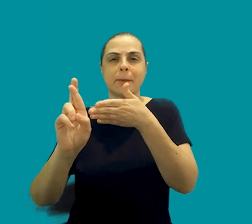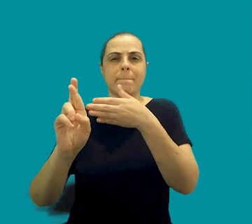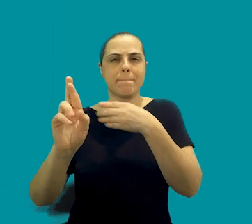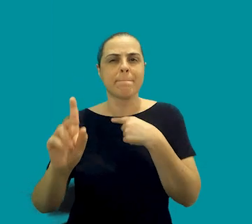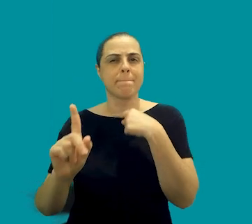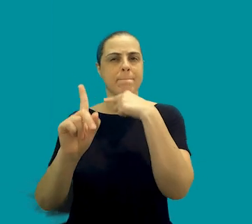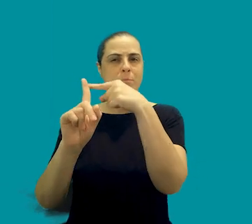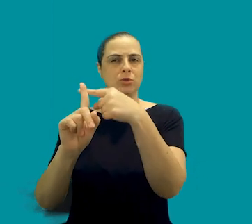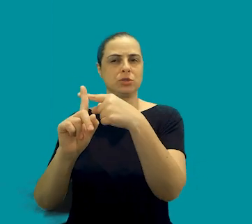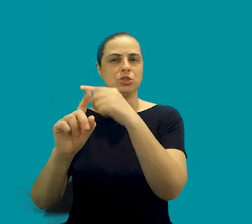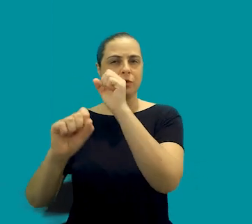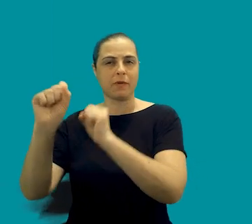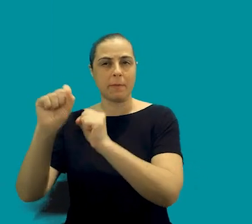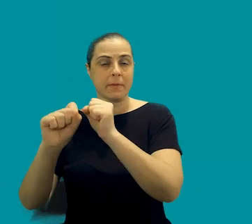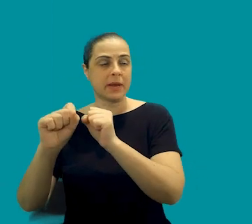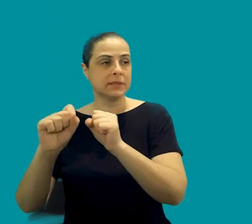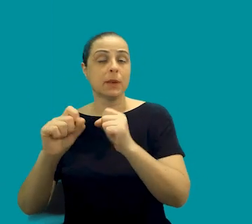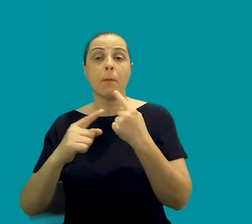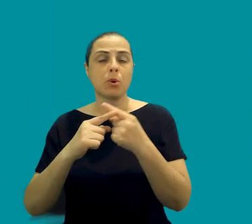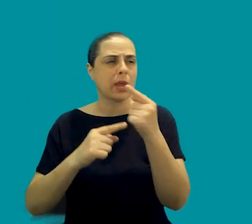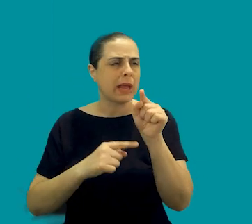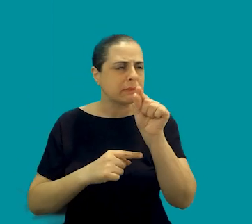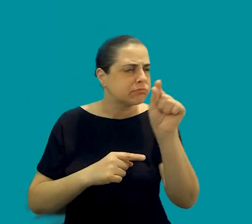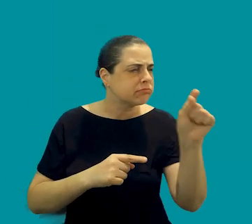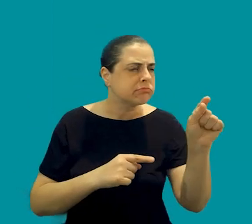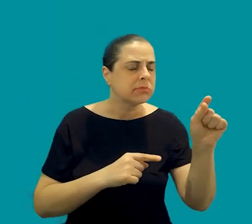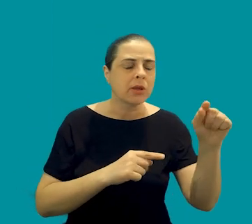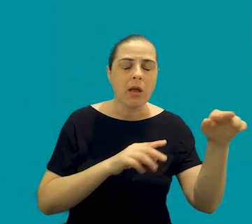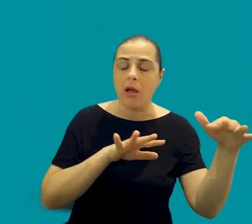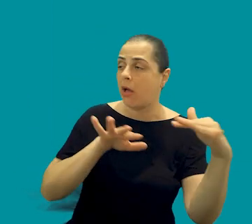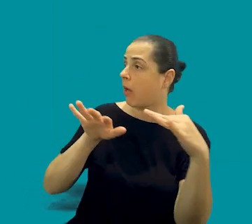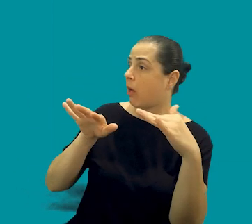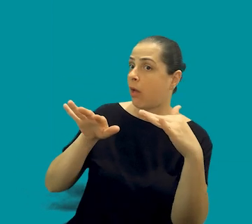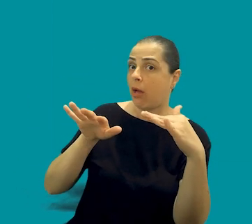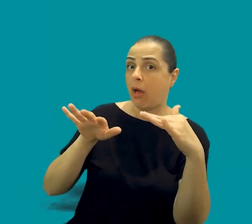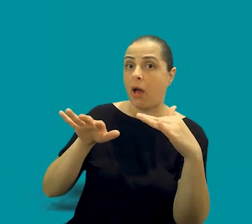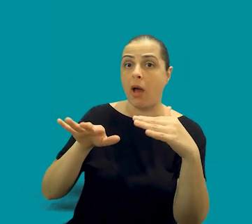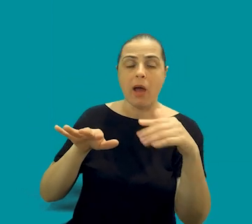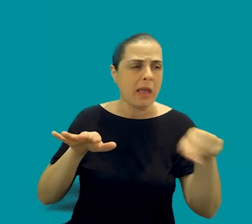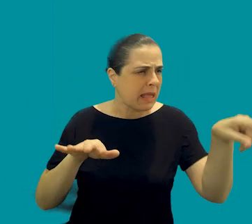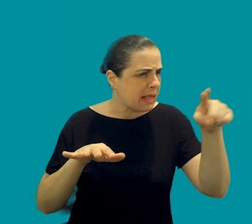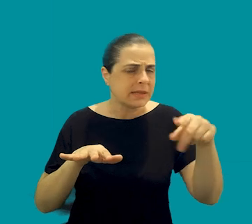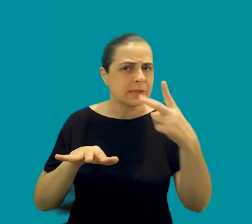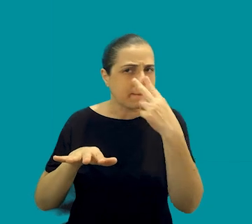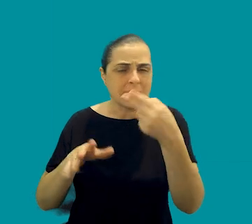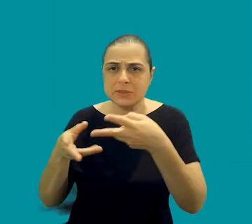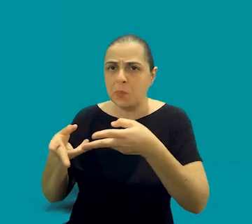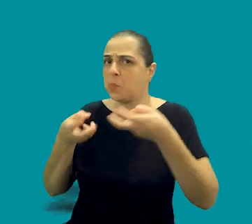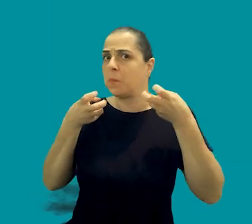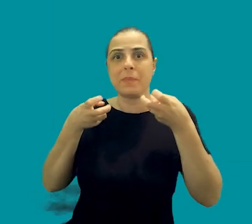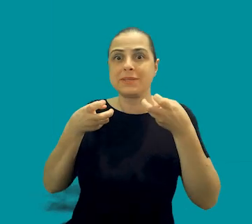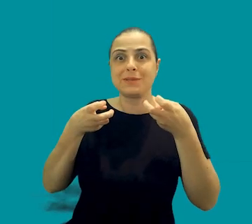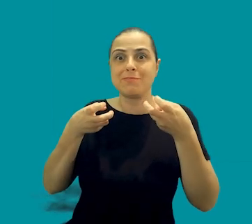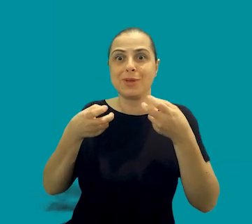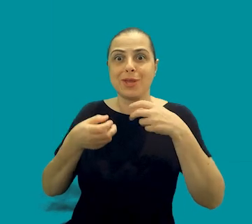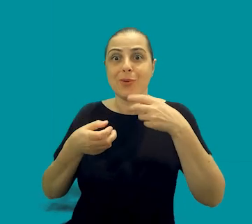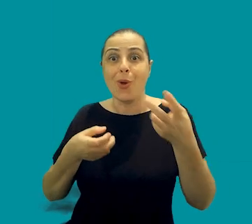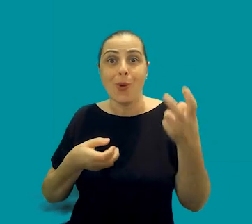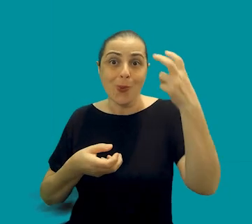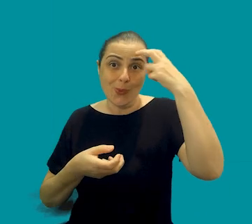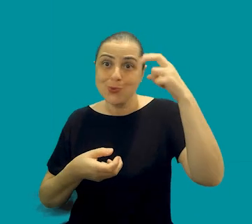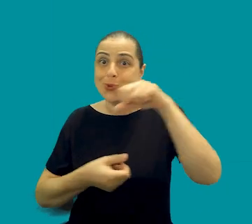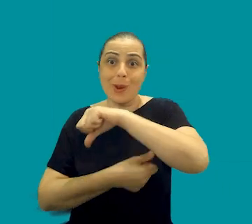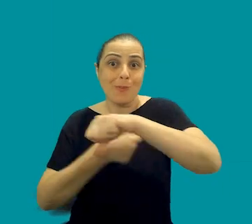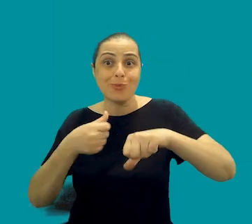outras empresas que ainda têm uma visão que não absorveram ainda essa questão cultural, essa